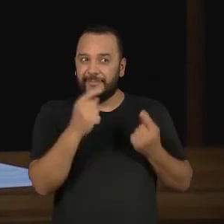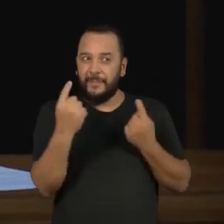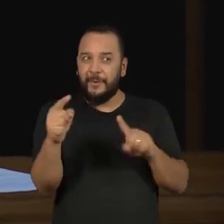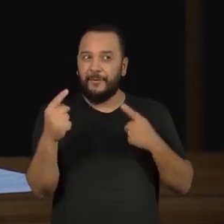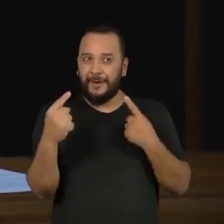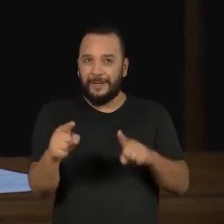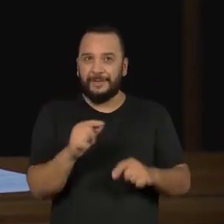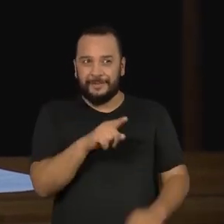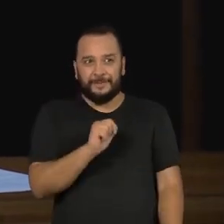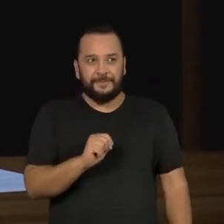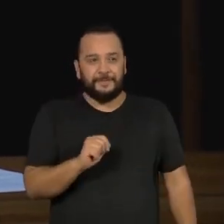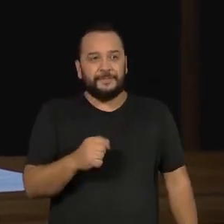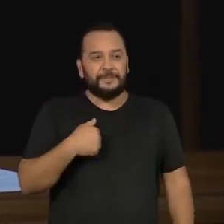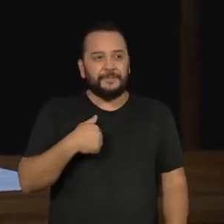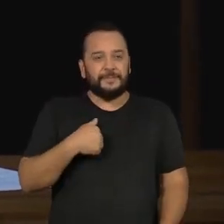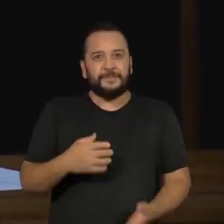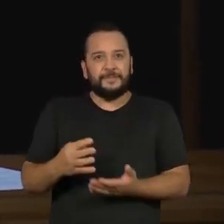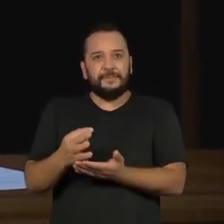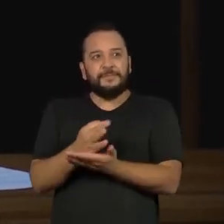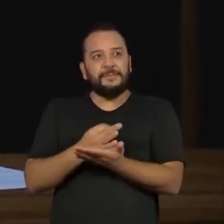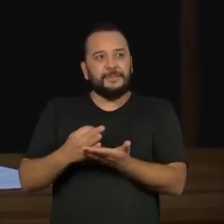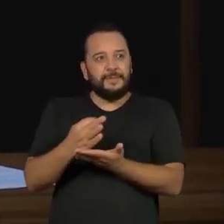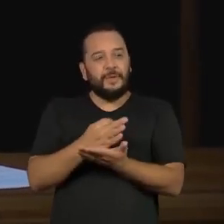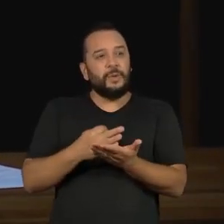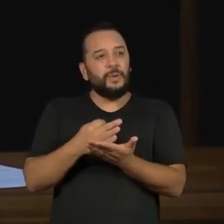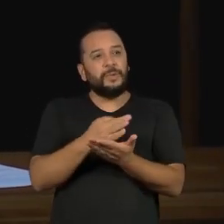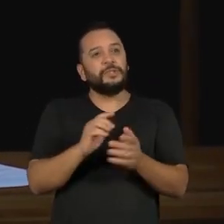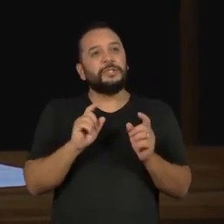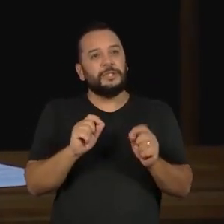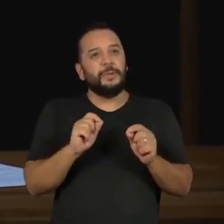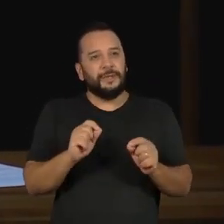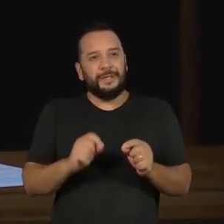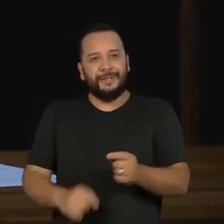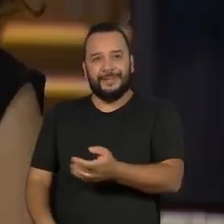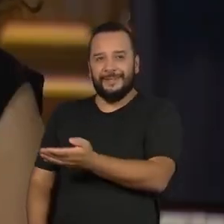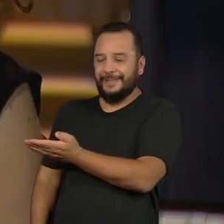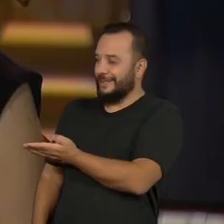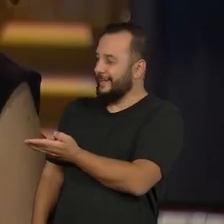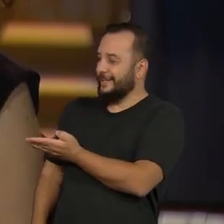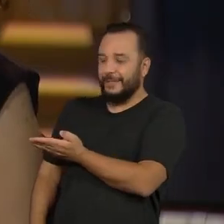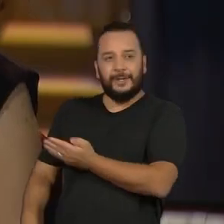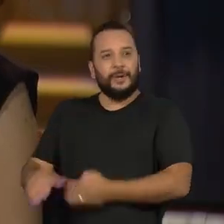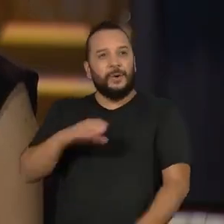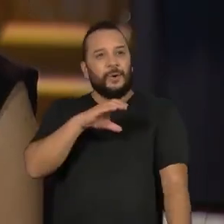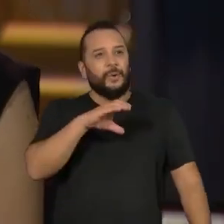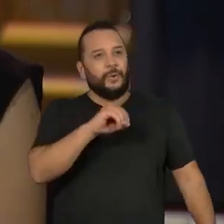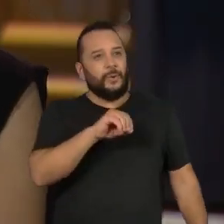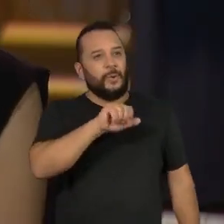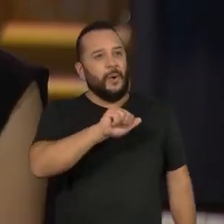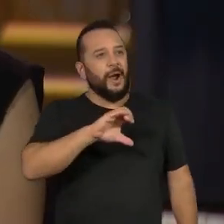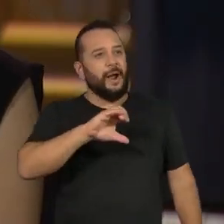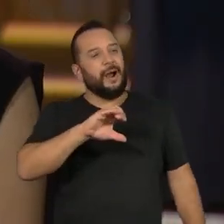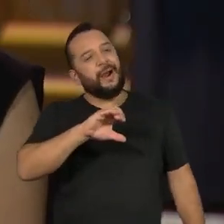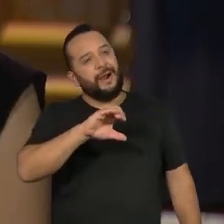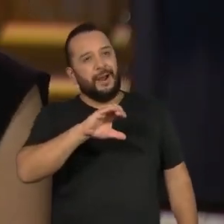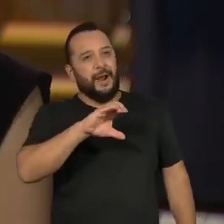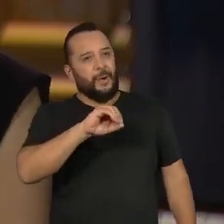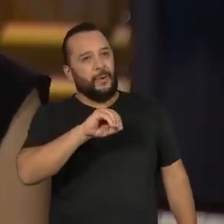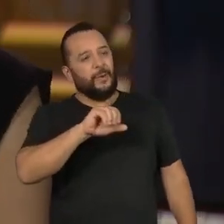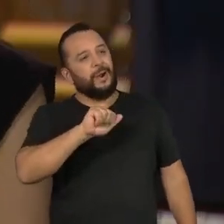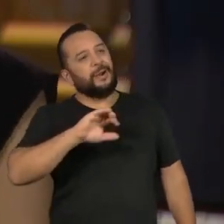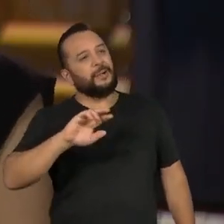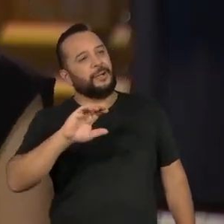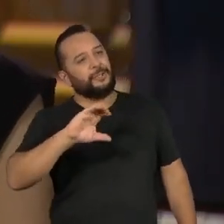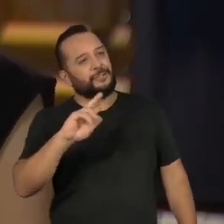provocador teologia coaching O que é is esse não é um conceito meu e tampouco é um conceito ainda que a gente